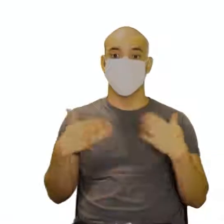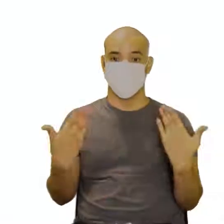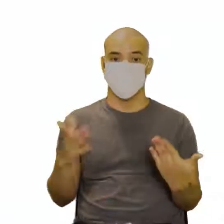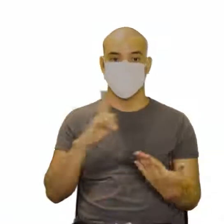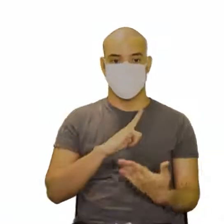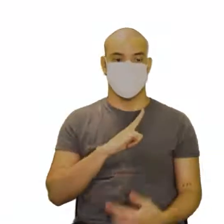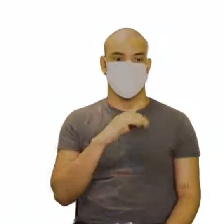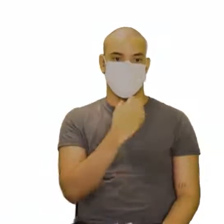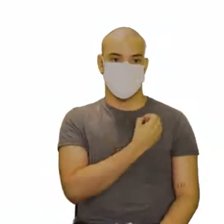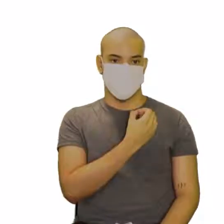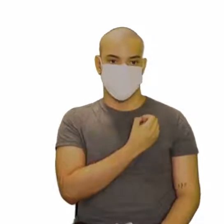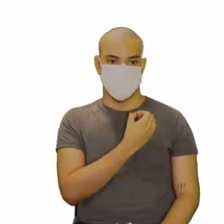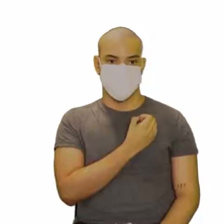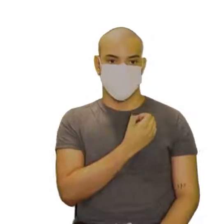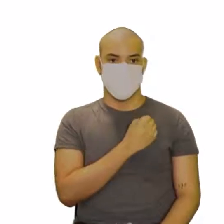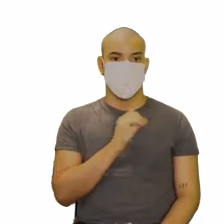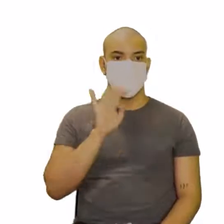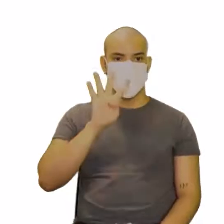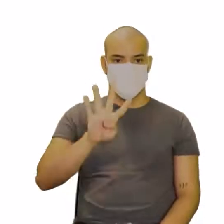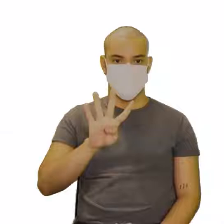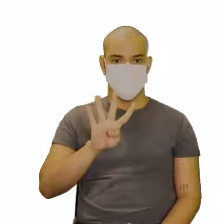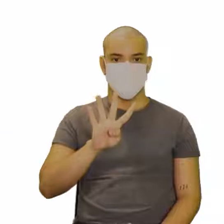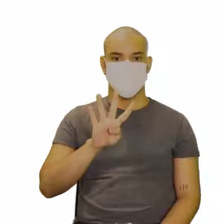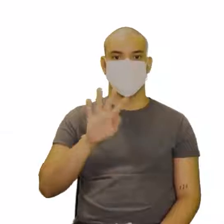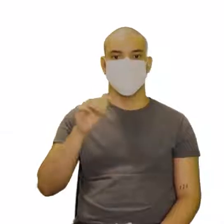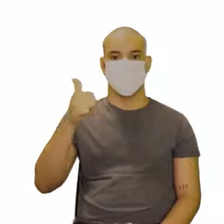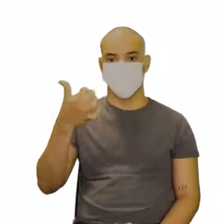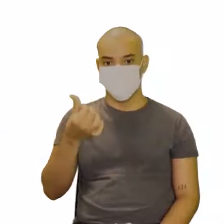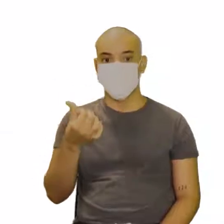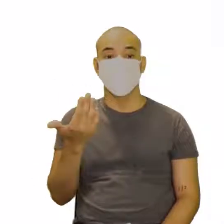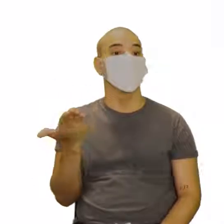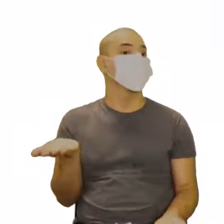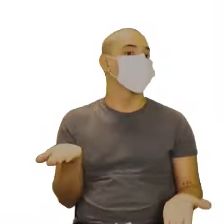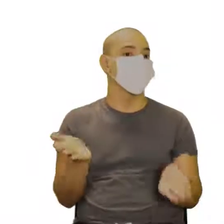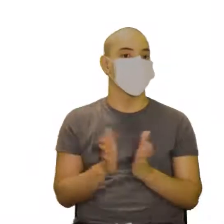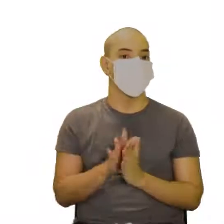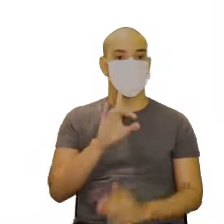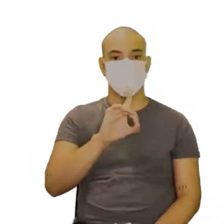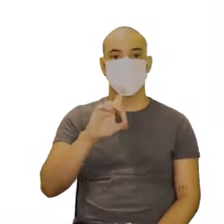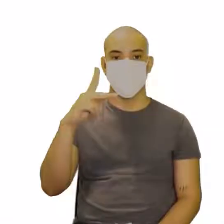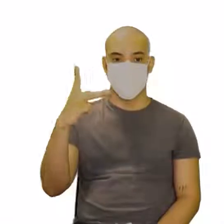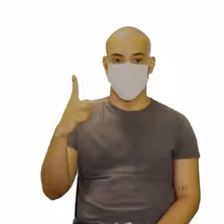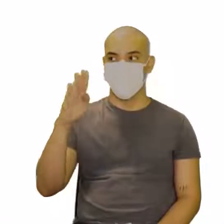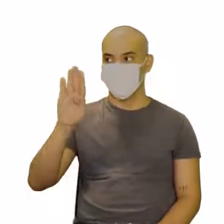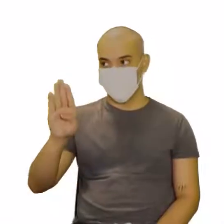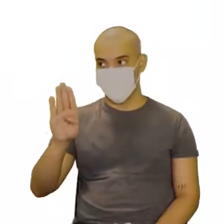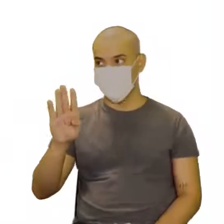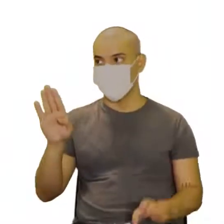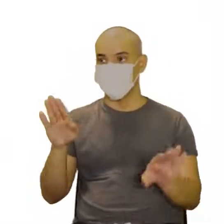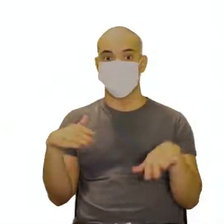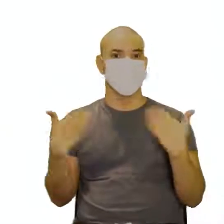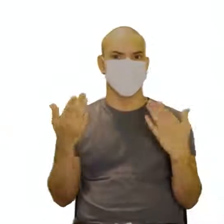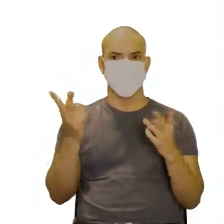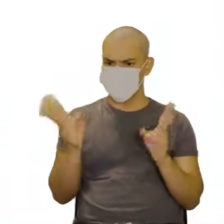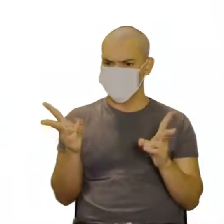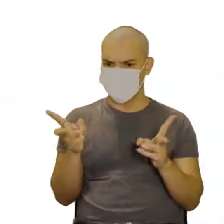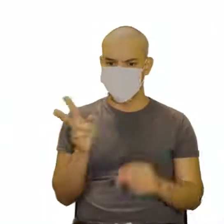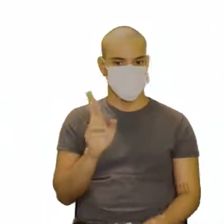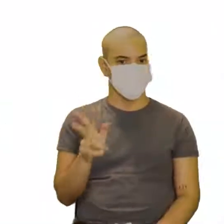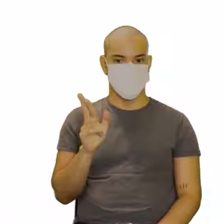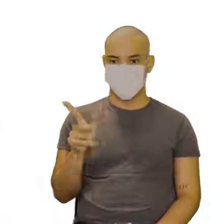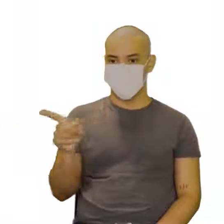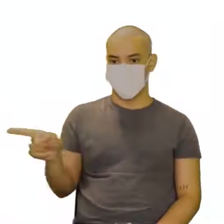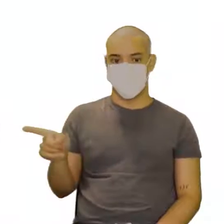os valores de 4 e 16, determine a DDP do B. Ah, professora, não é a mesma? Não, gente,